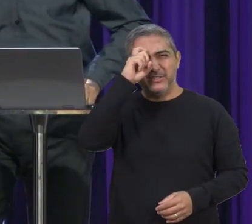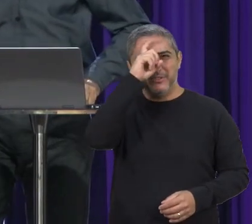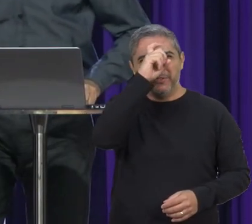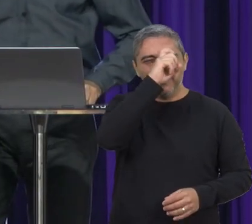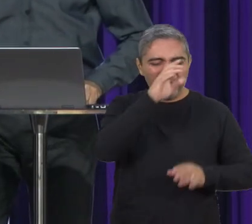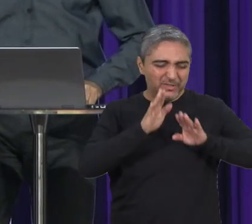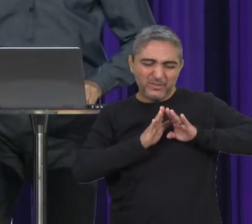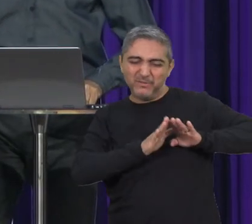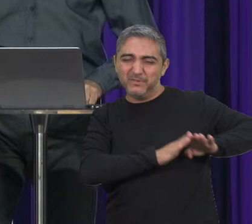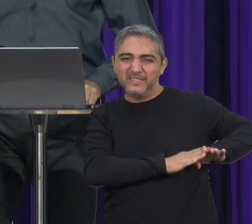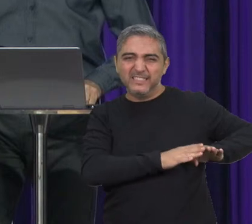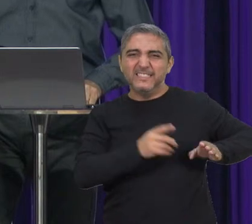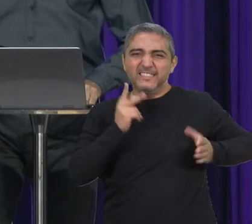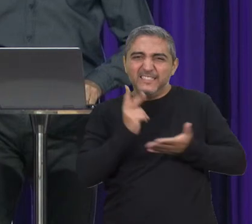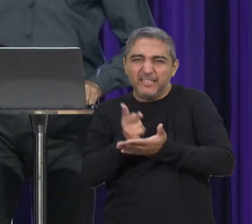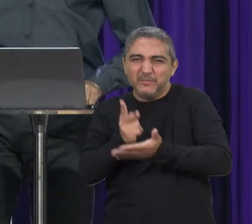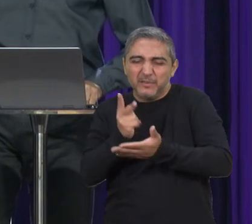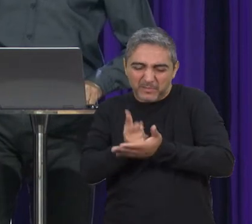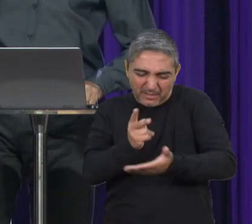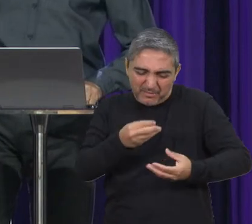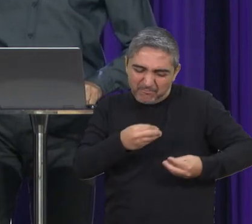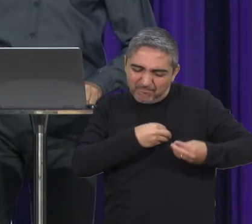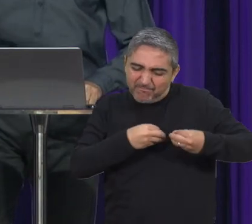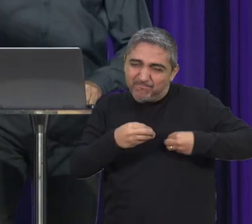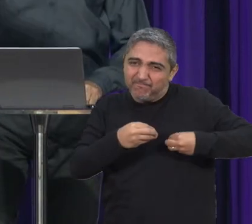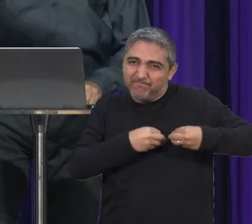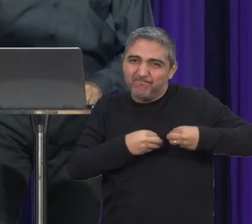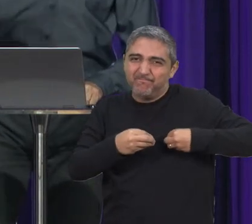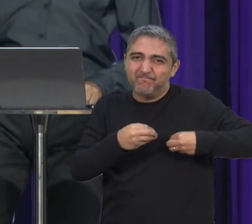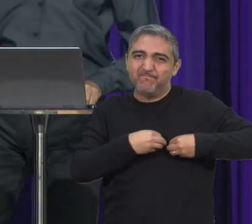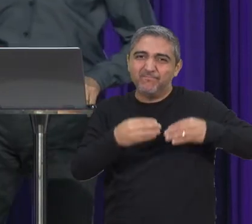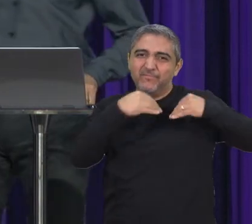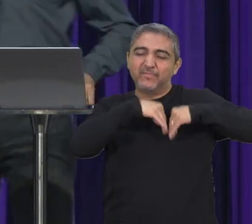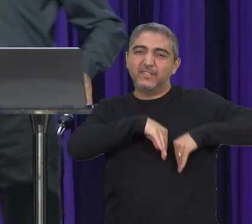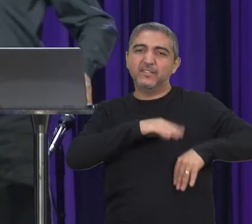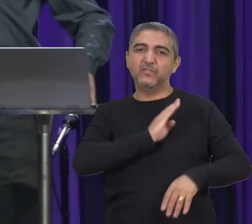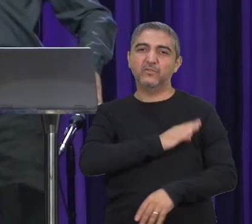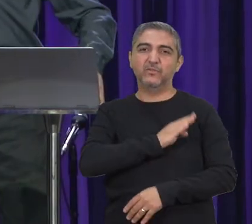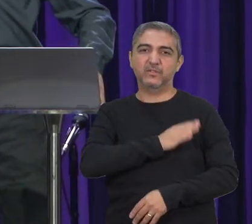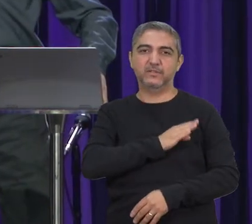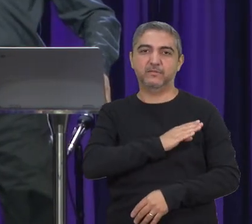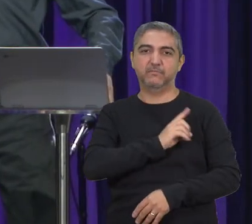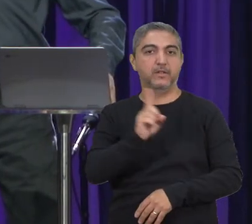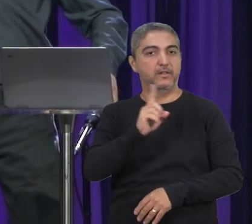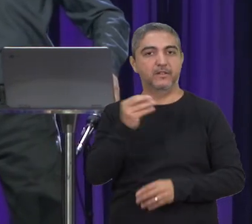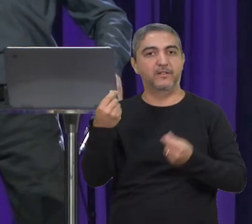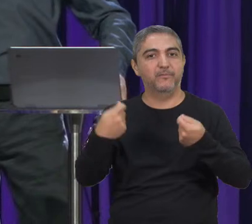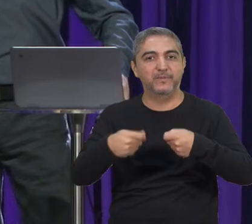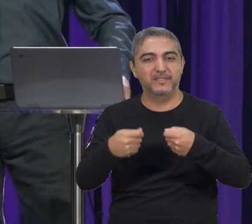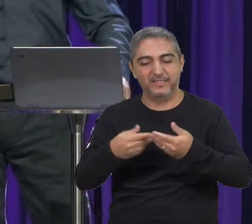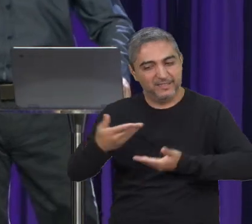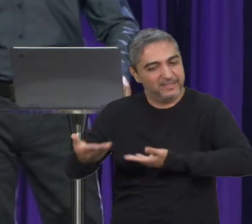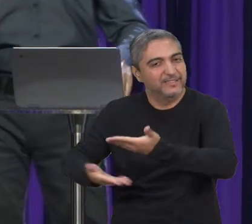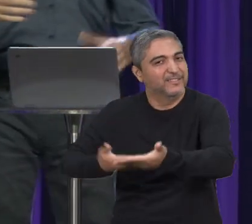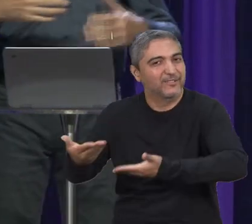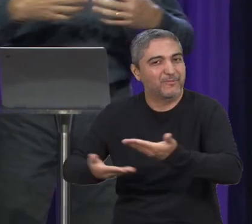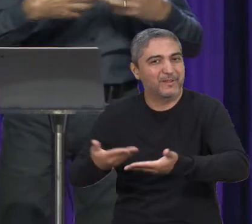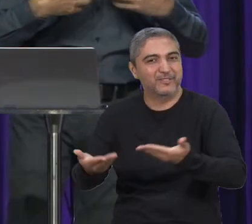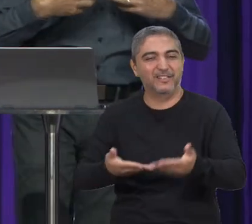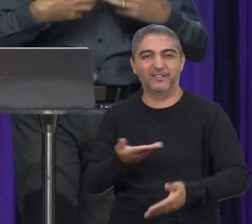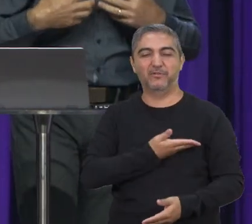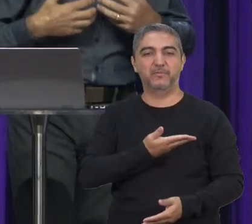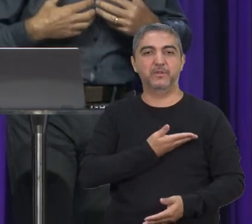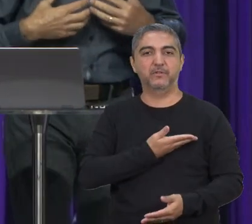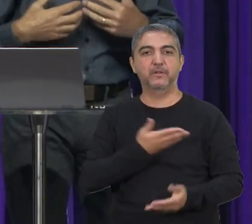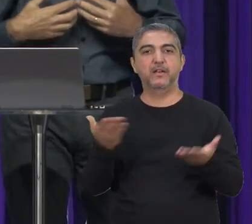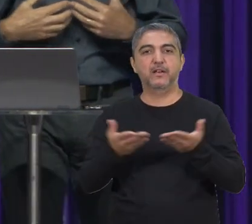difícil demais. Você não precisa compartilhar com ninguém, você não precisa pedir opinião da pessoa. Nessa hora é uma coisa